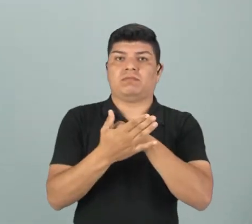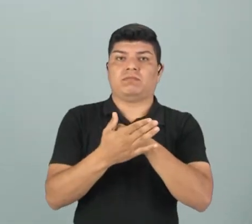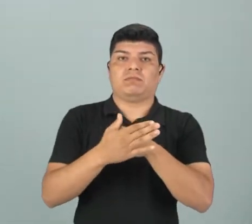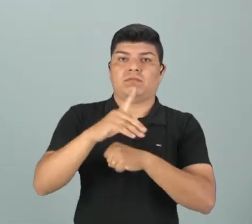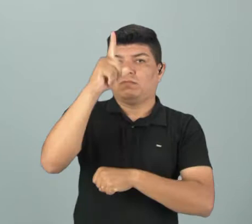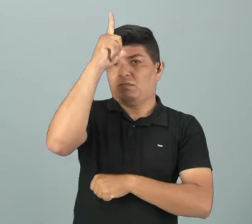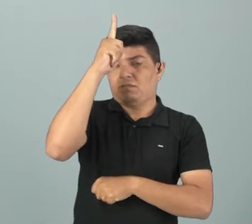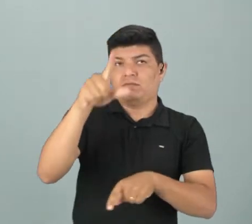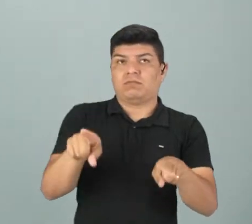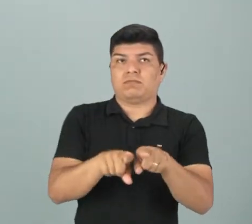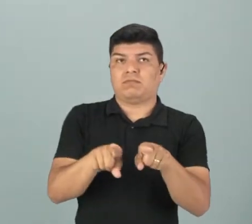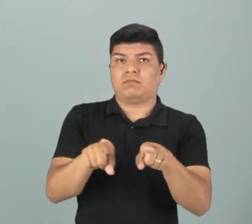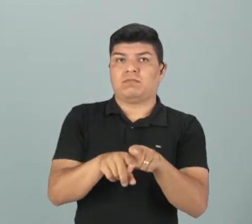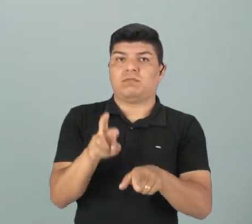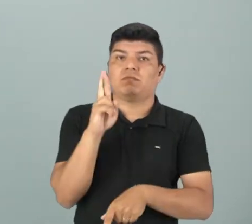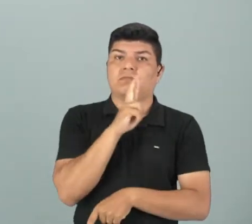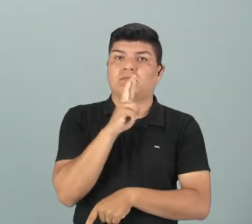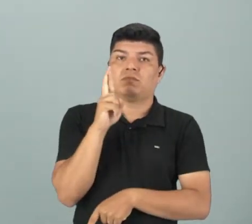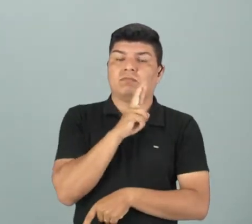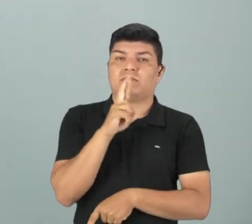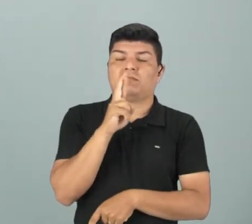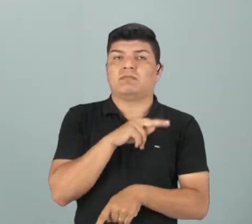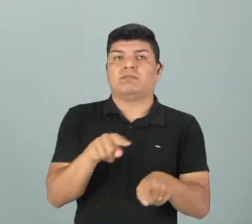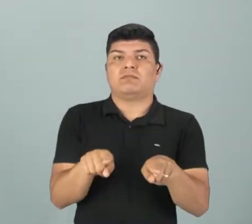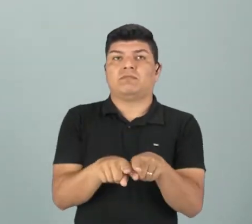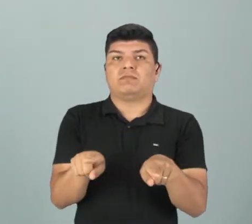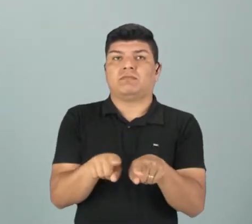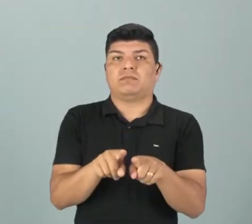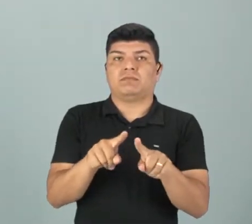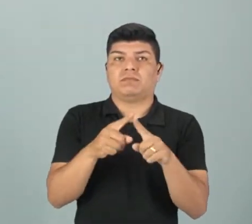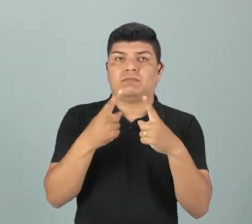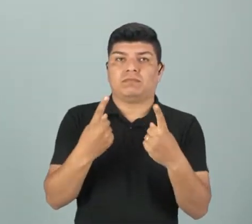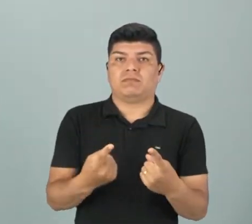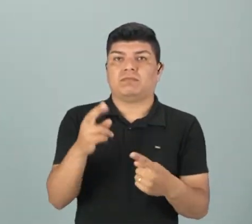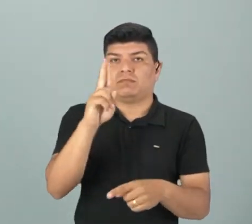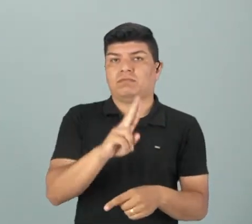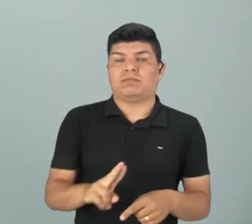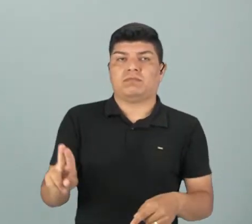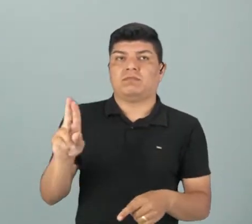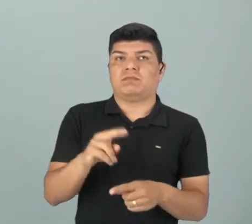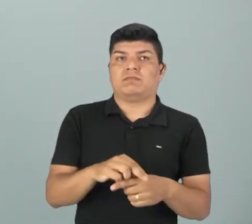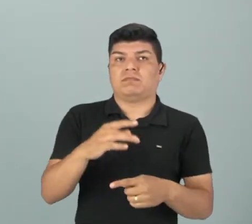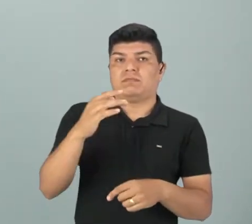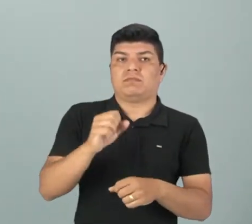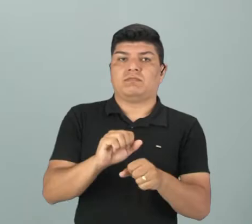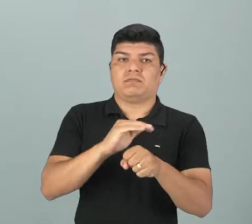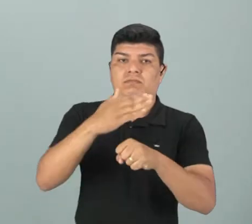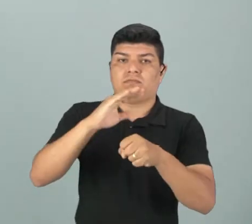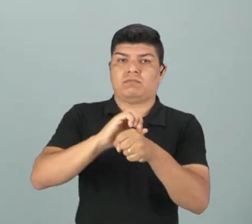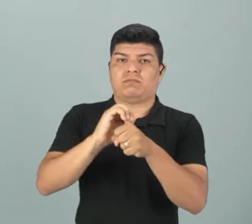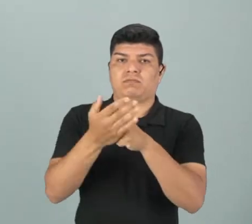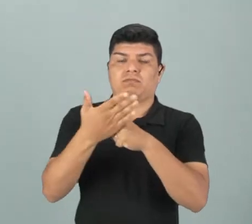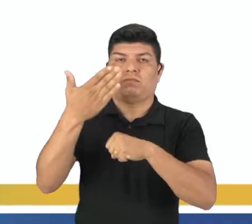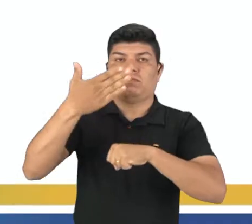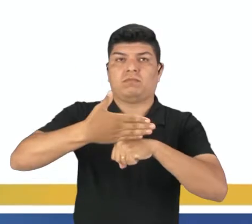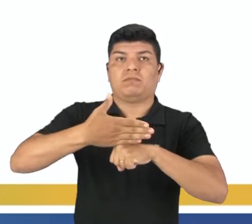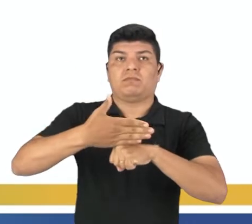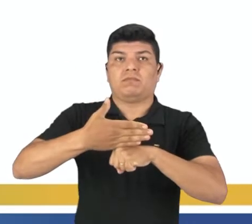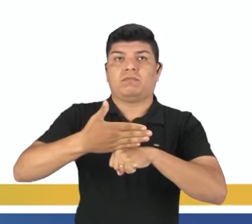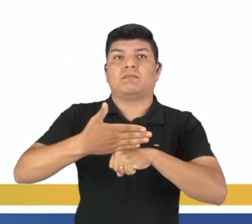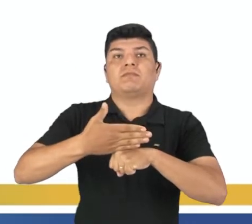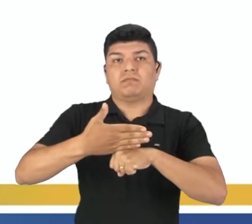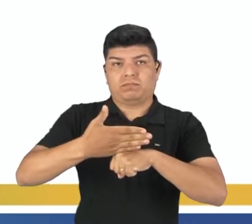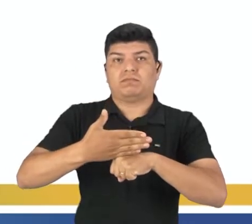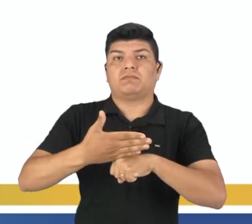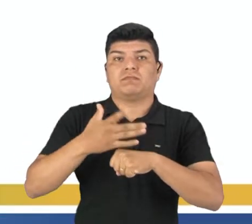na Rússia, lá na União Soviética, né? Mas a gente vai falar um pouquinho sobre o fascismo e o nazismo. Observe. Os